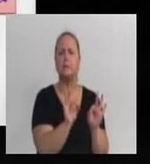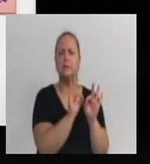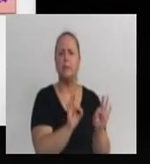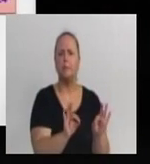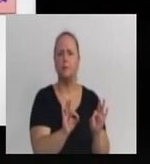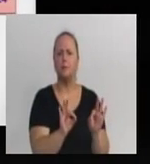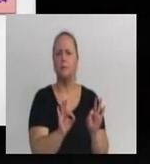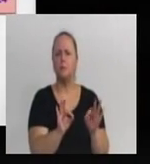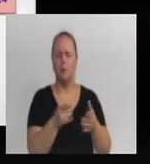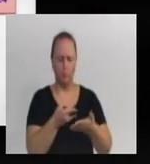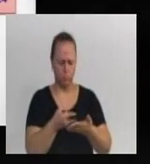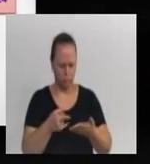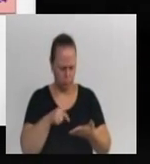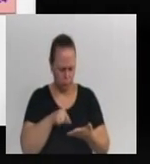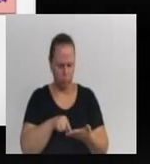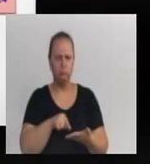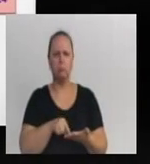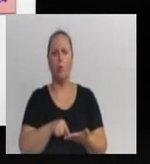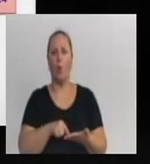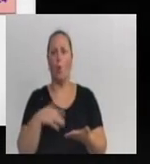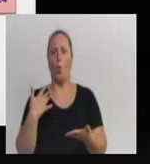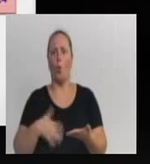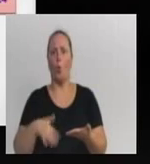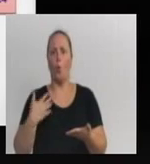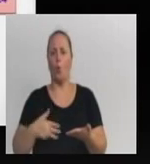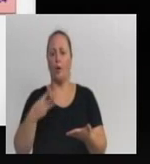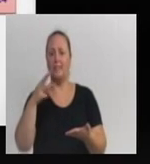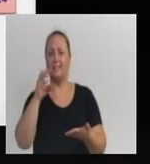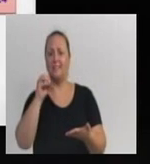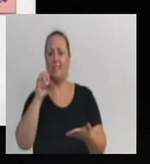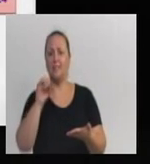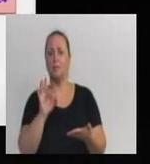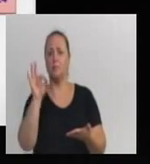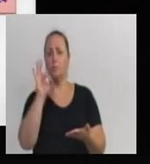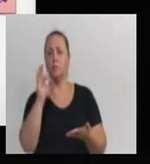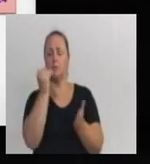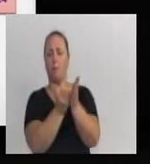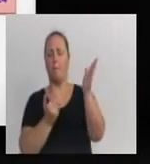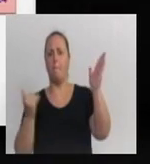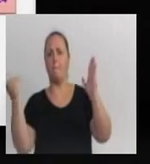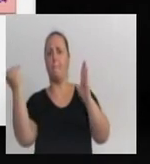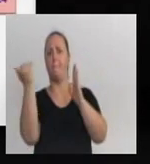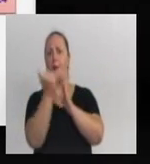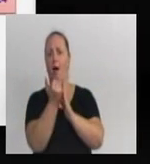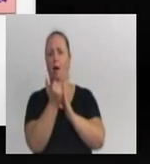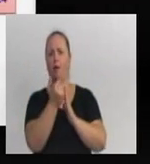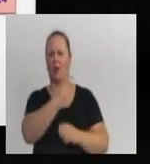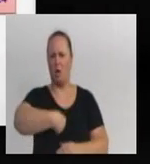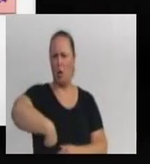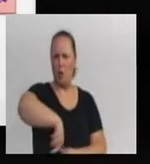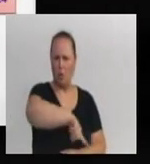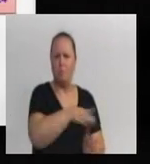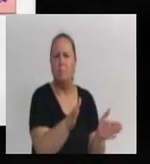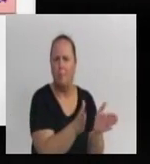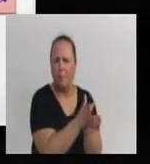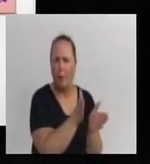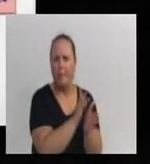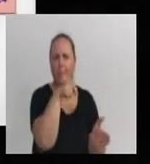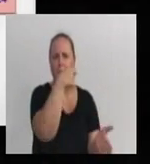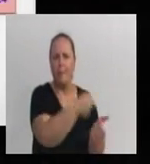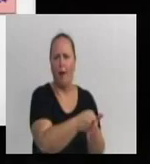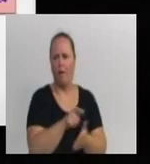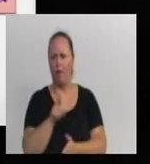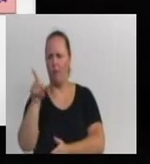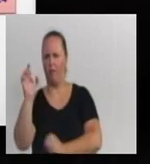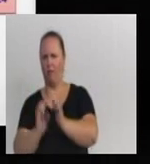cerca de até 300% de aumento que colocaram nas nossas costas no último período. Você recebeu, você terá que pagar. Se não pagar,